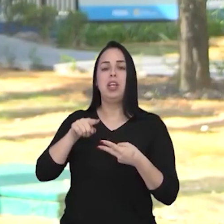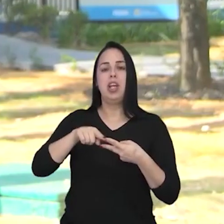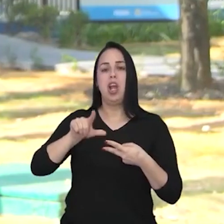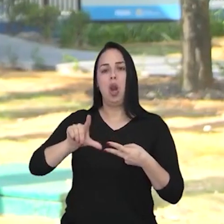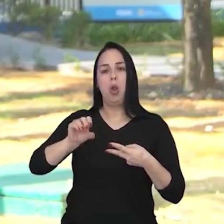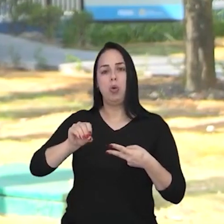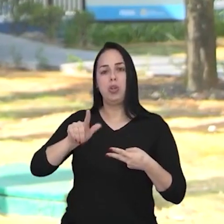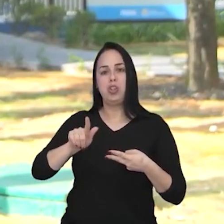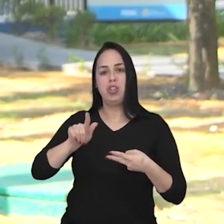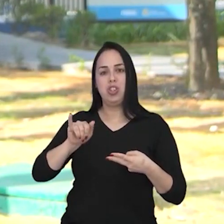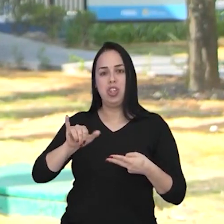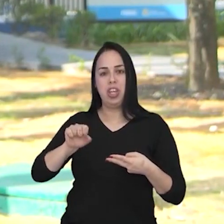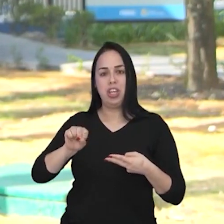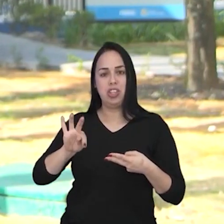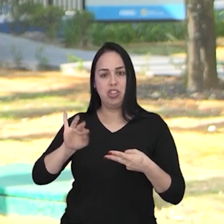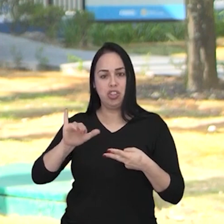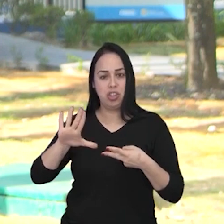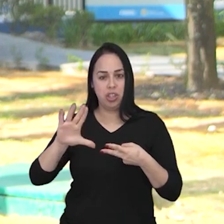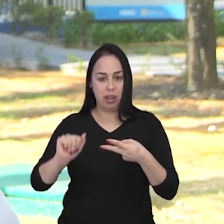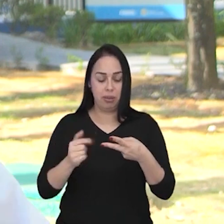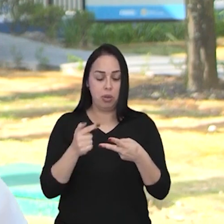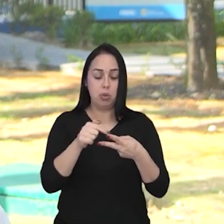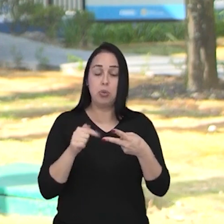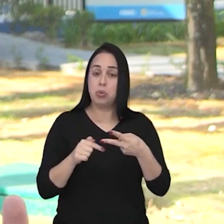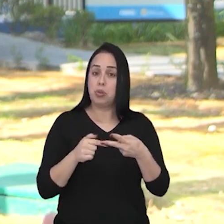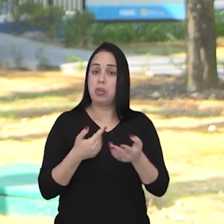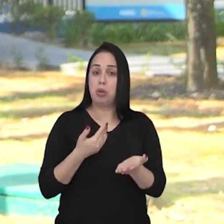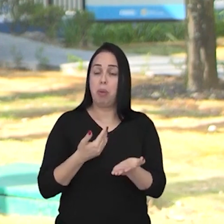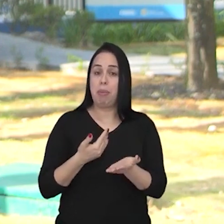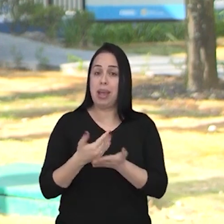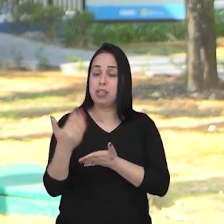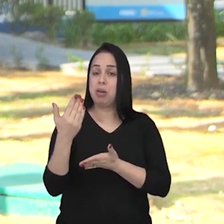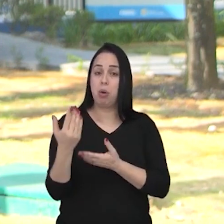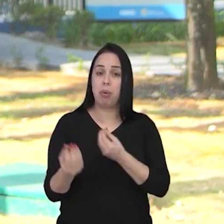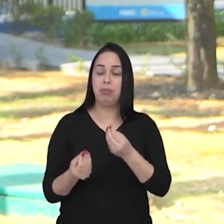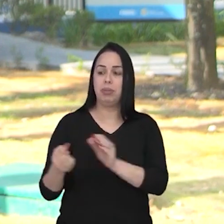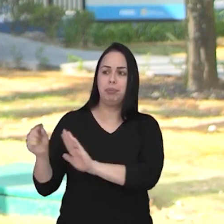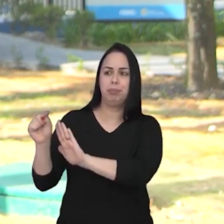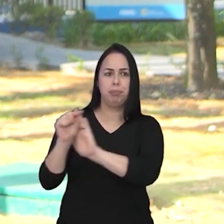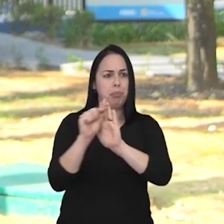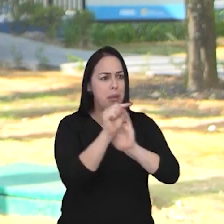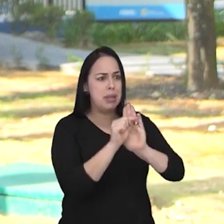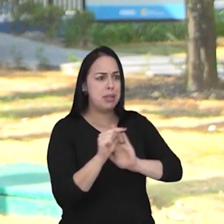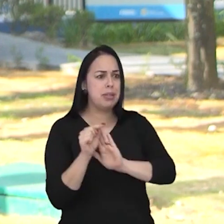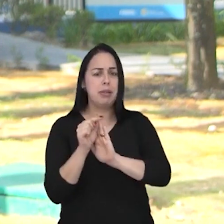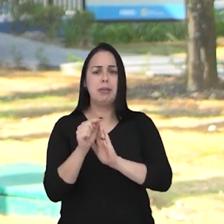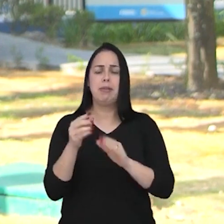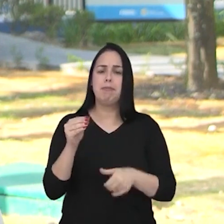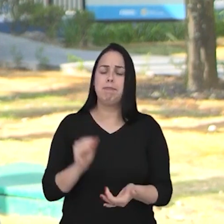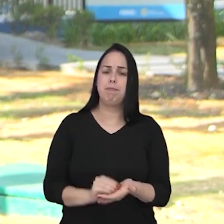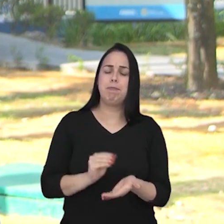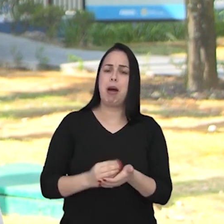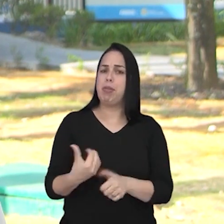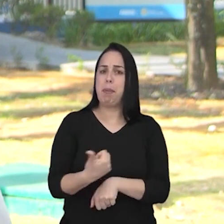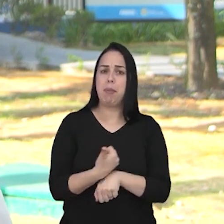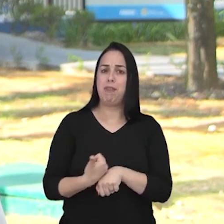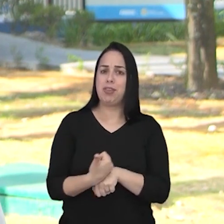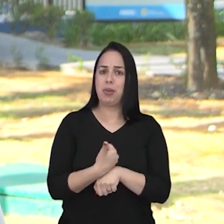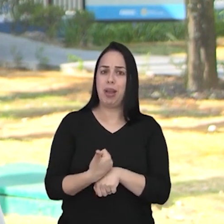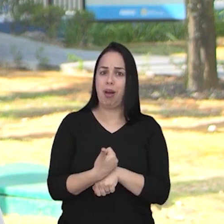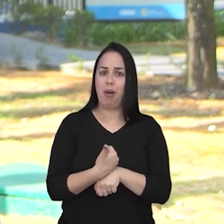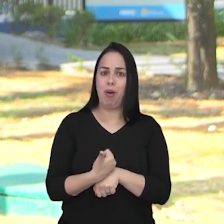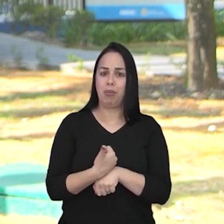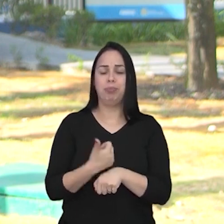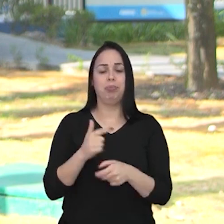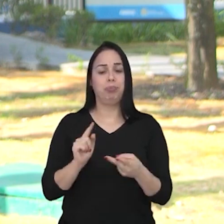O curso tanto de logística quanto de recursos humanos começa pelo levantamento que nós tivemos na cidade da necessidade de ter profissionais relacionados a essa